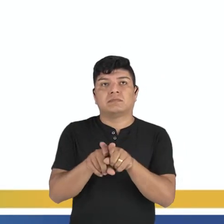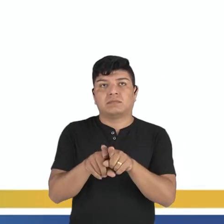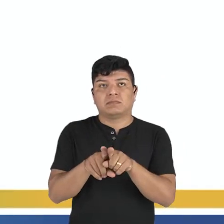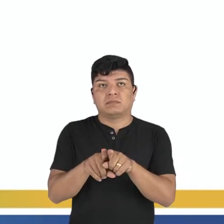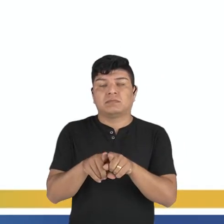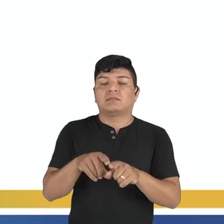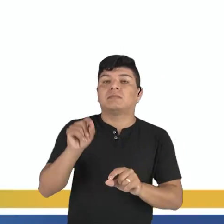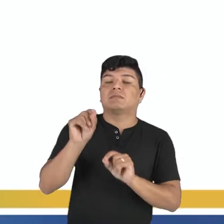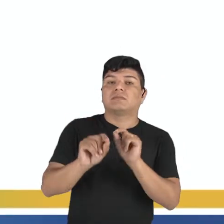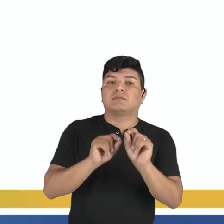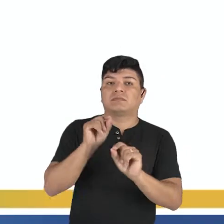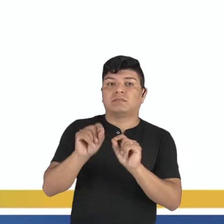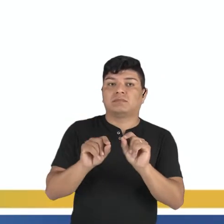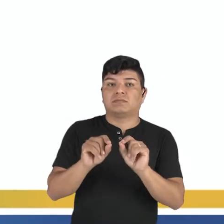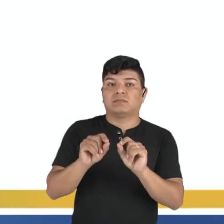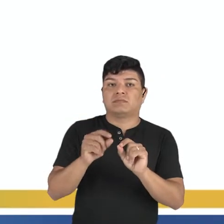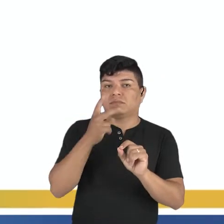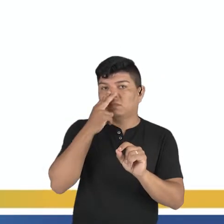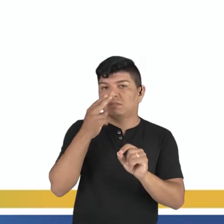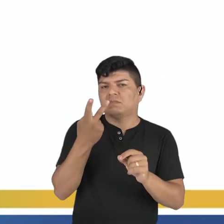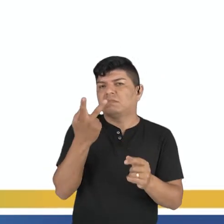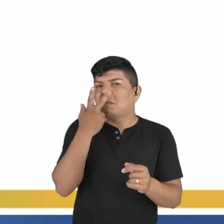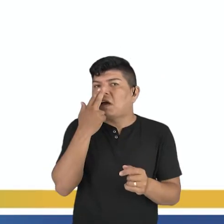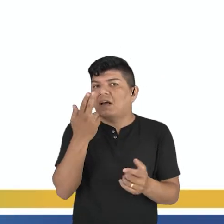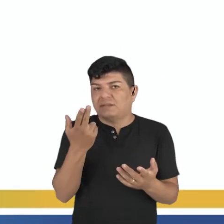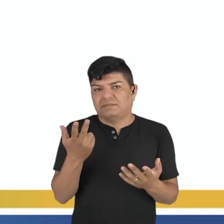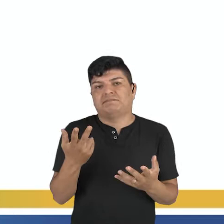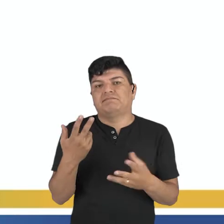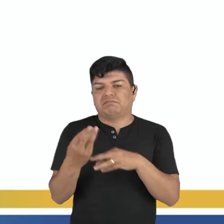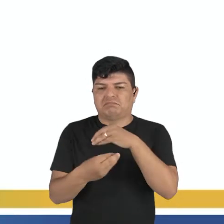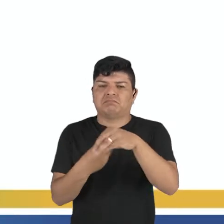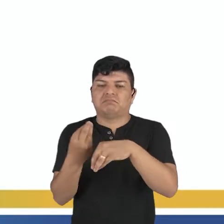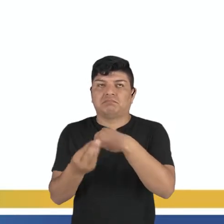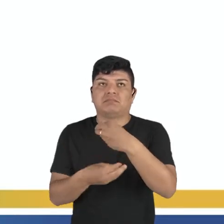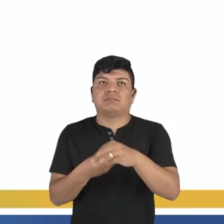mestiçaje? Que é essa questão do mestiço, né? A questão aí